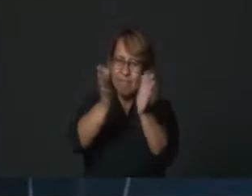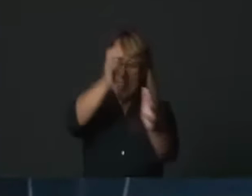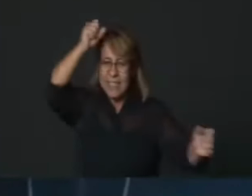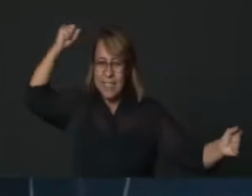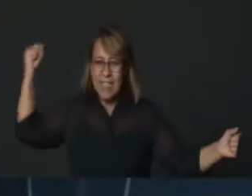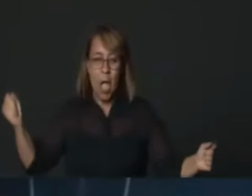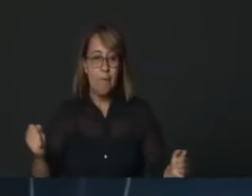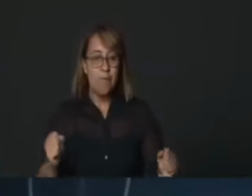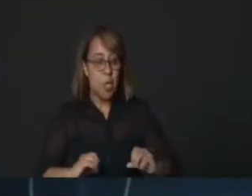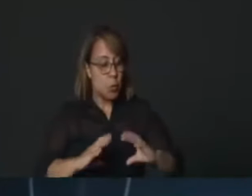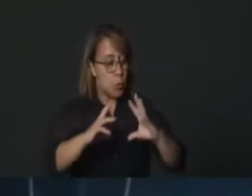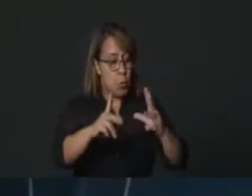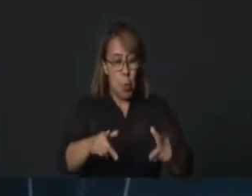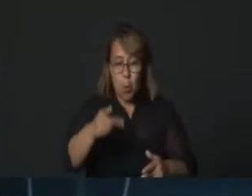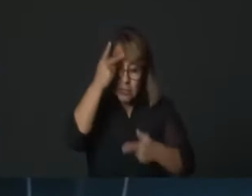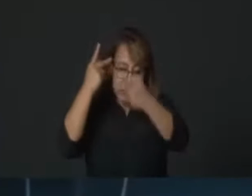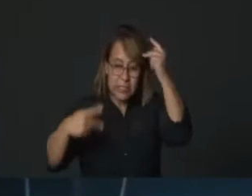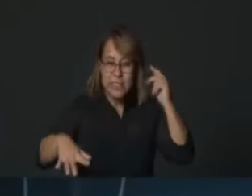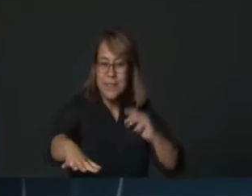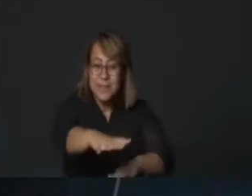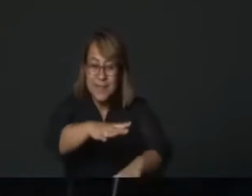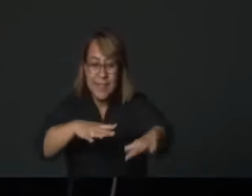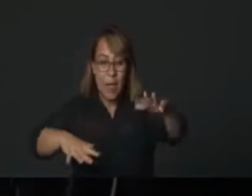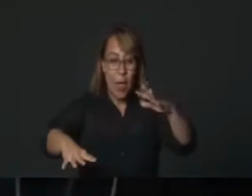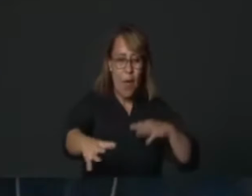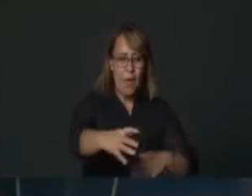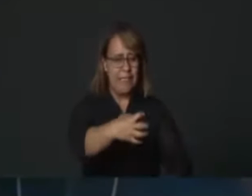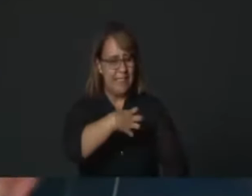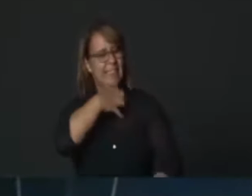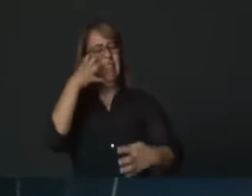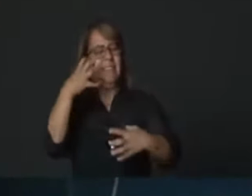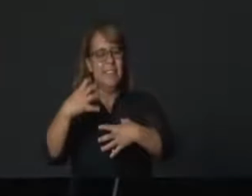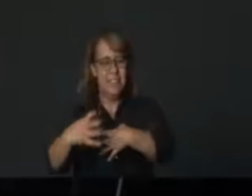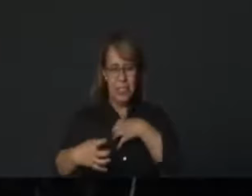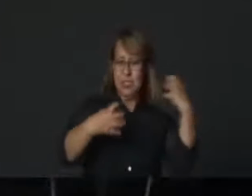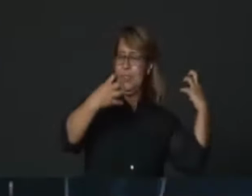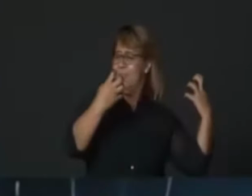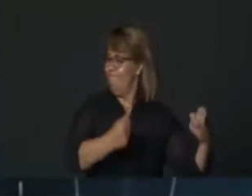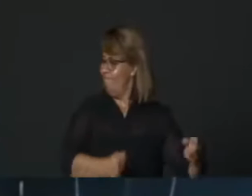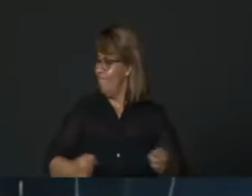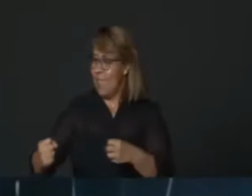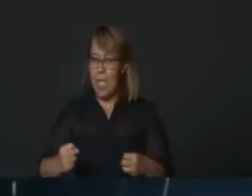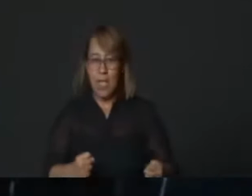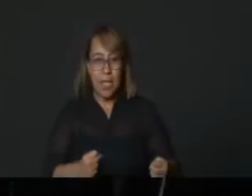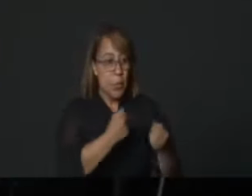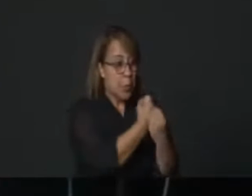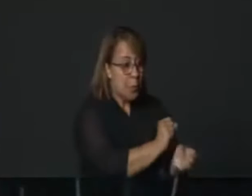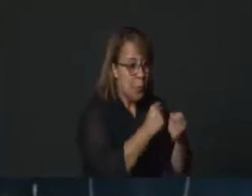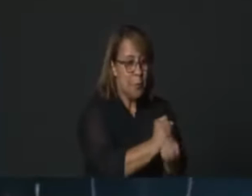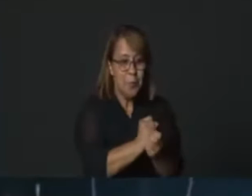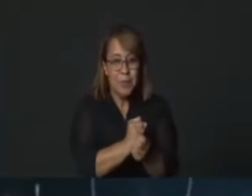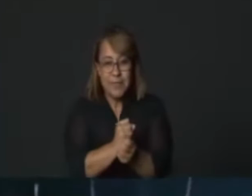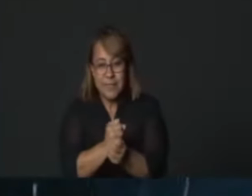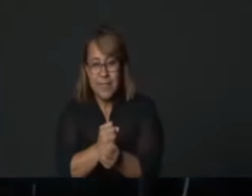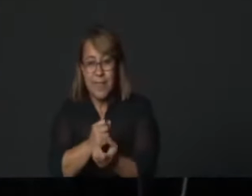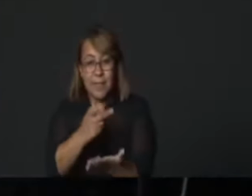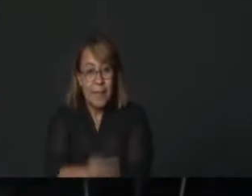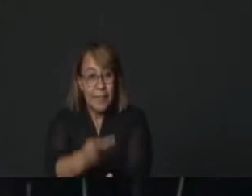olhar chovendo na tua casa e a